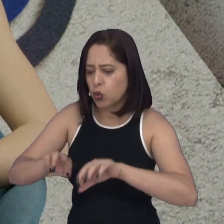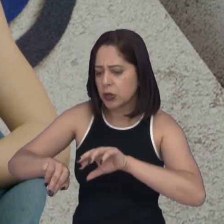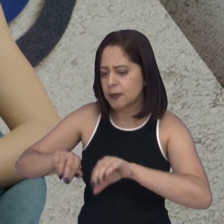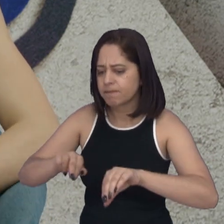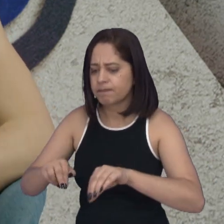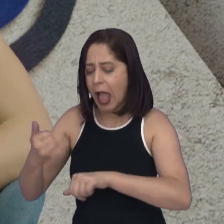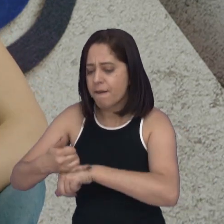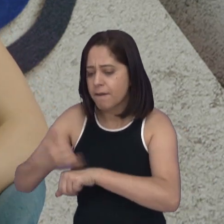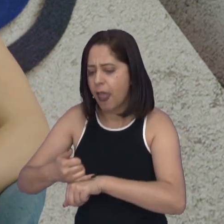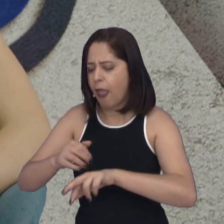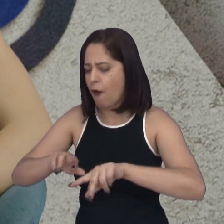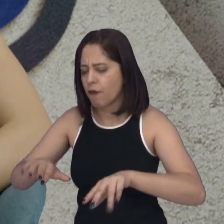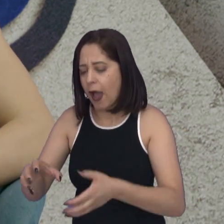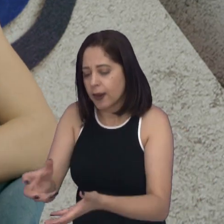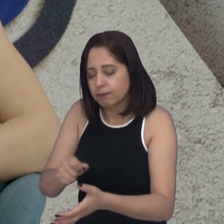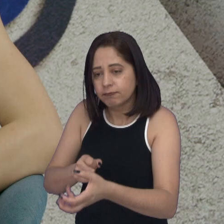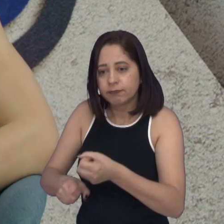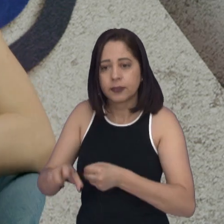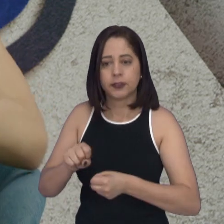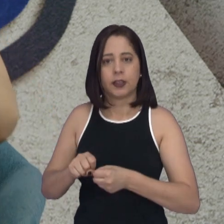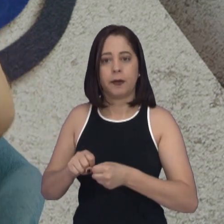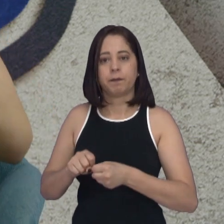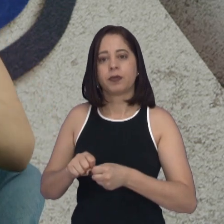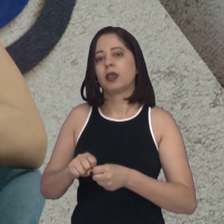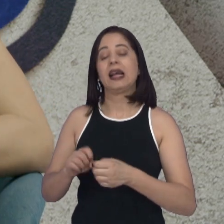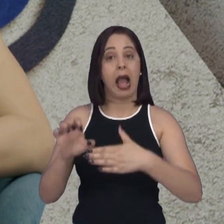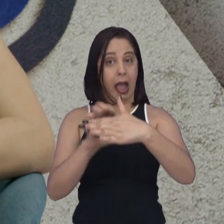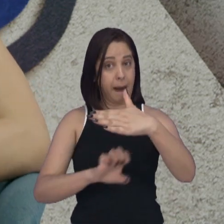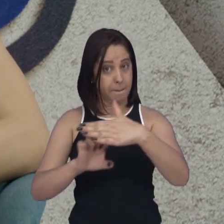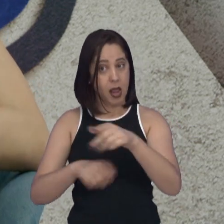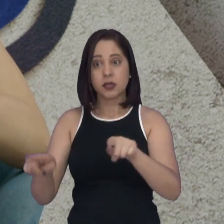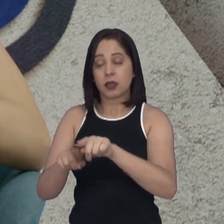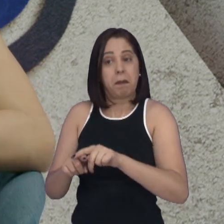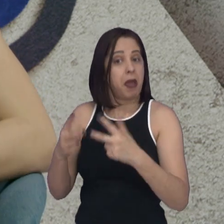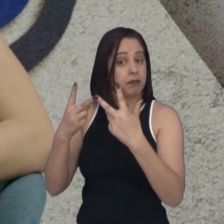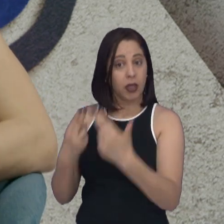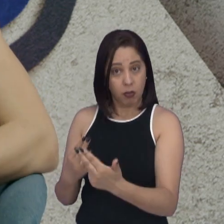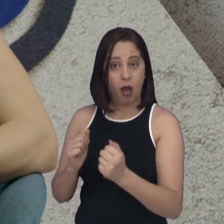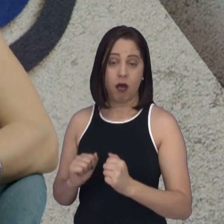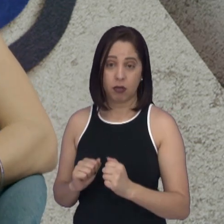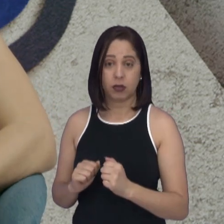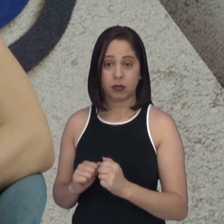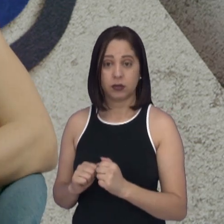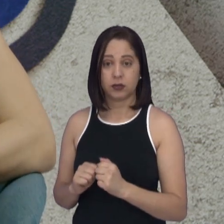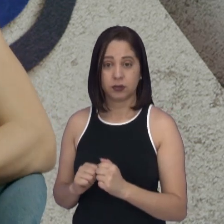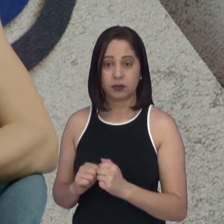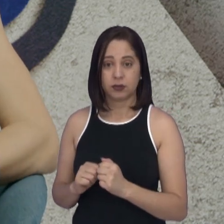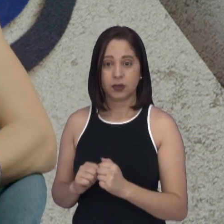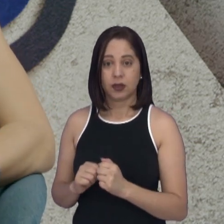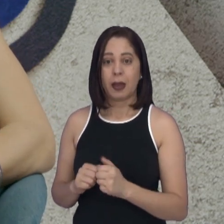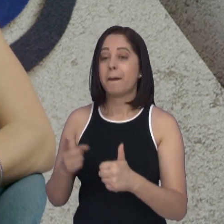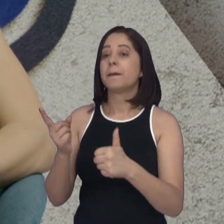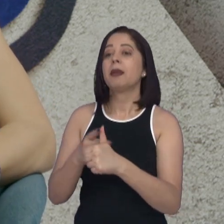Ótimo. E nas empresas, a mesma coisa. Você, né, trabalha numa empresa, vocês têm uma rotina corporativa.